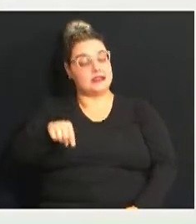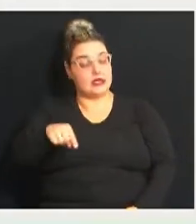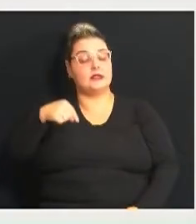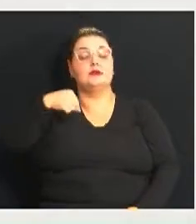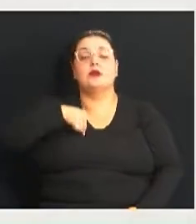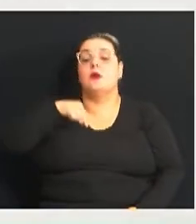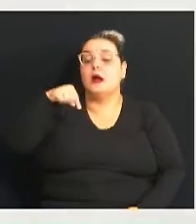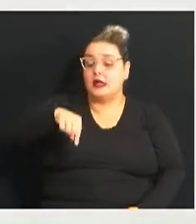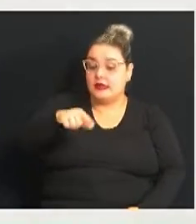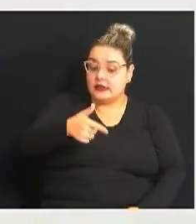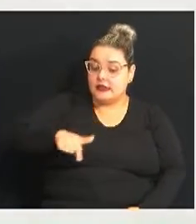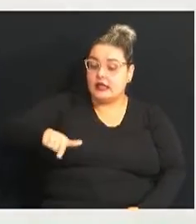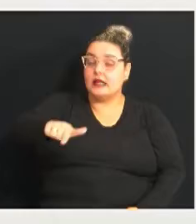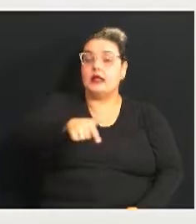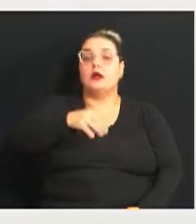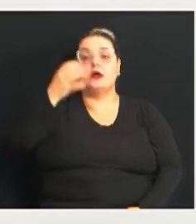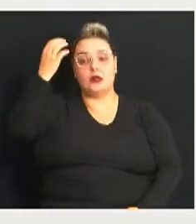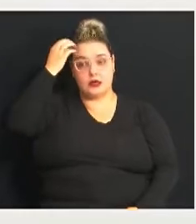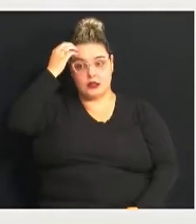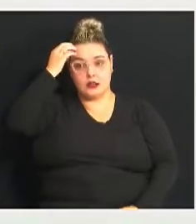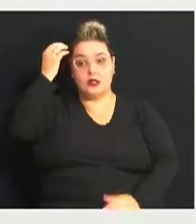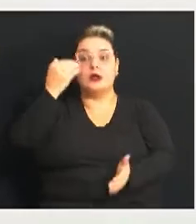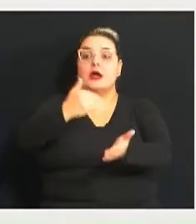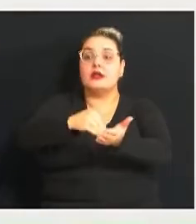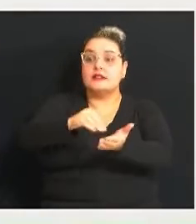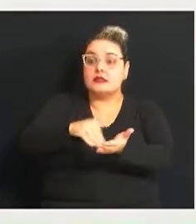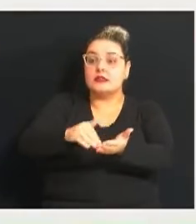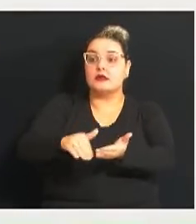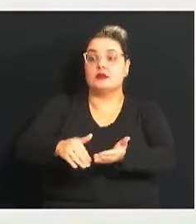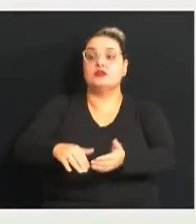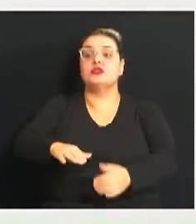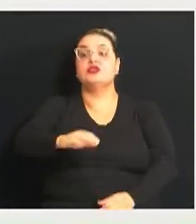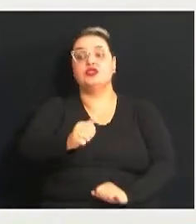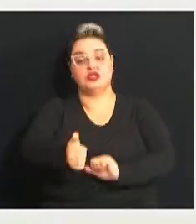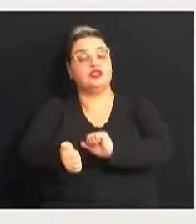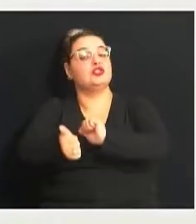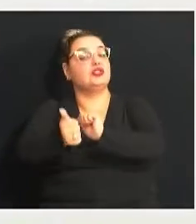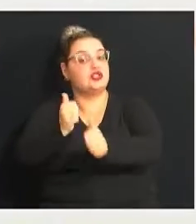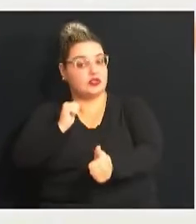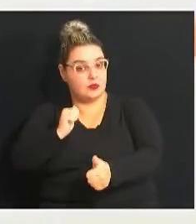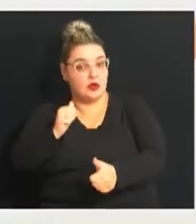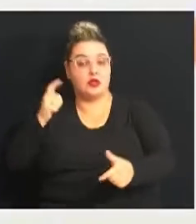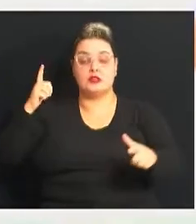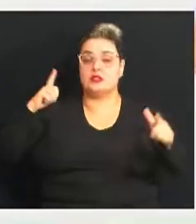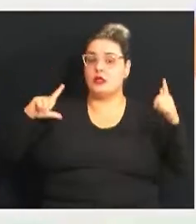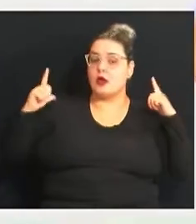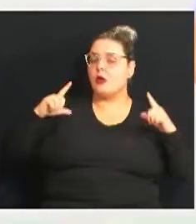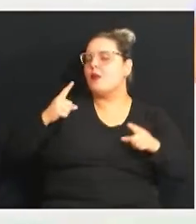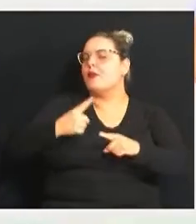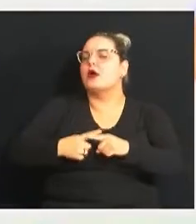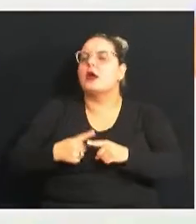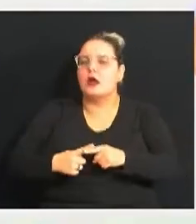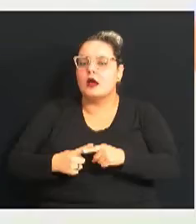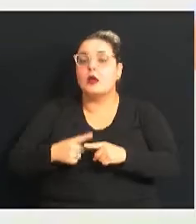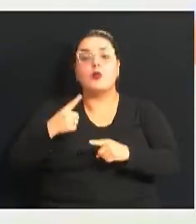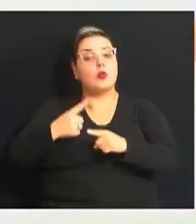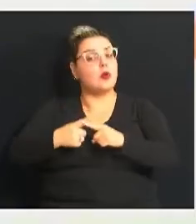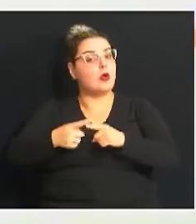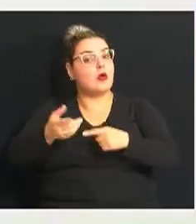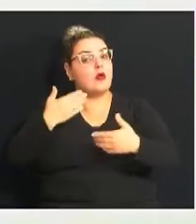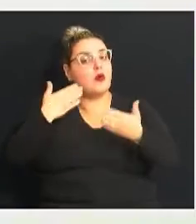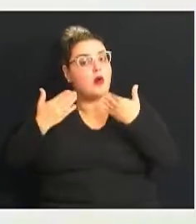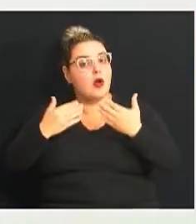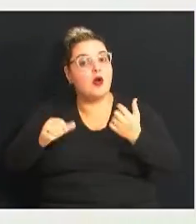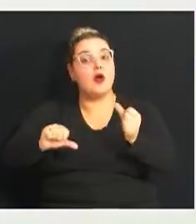Taquaral, onde fica a Secretaria Municipal de Esportes e Lazer. Por quê? Porque nós vamos falar sobre a